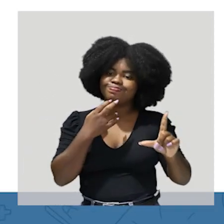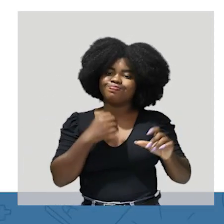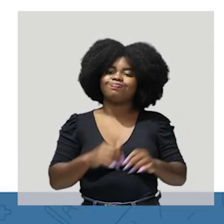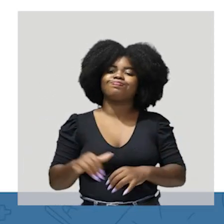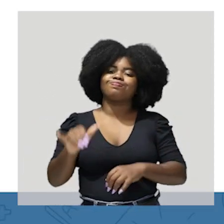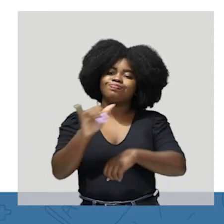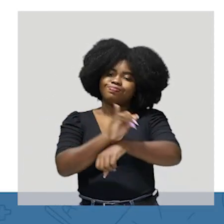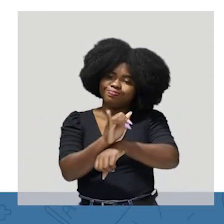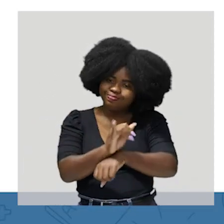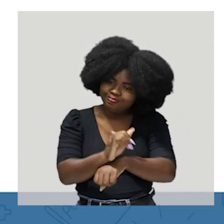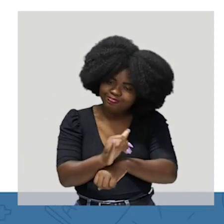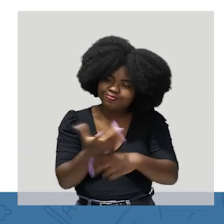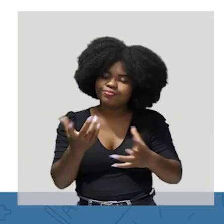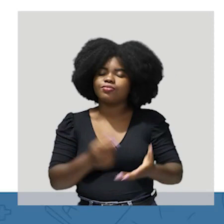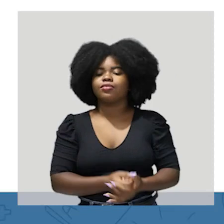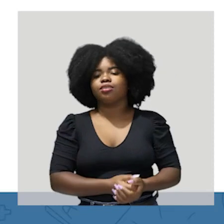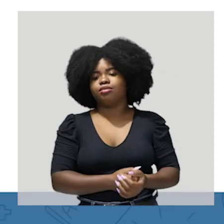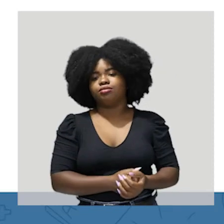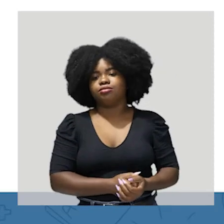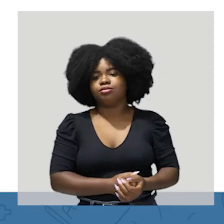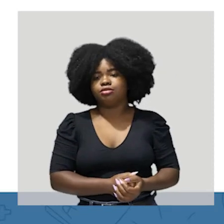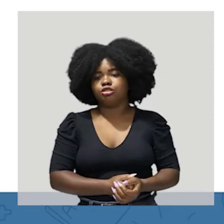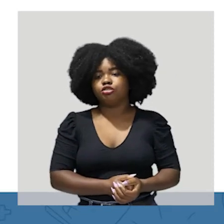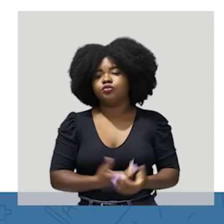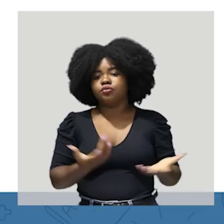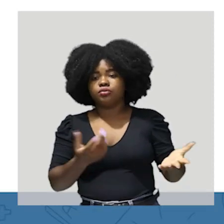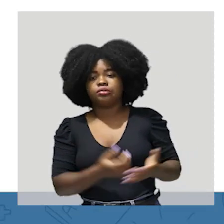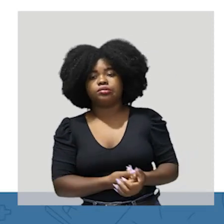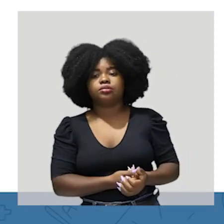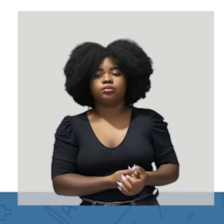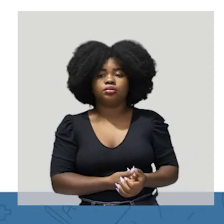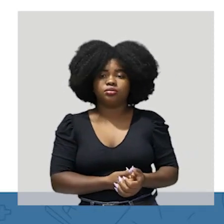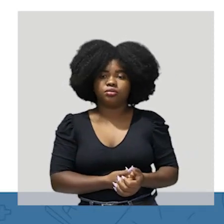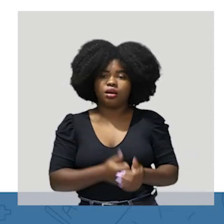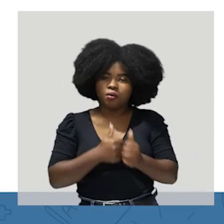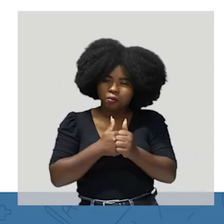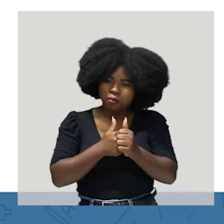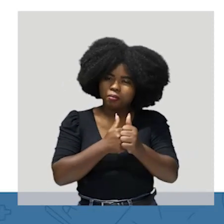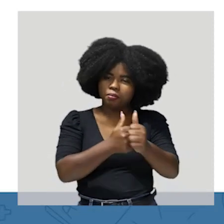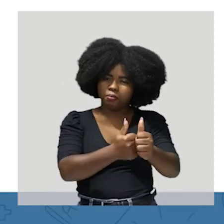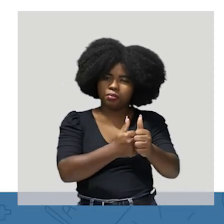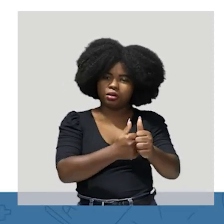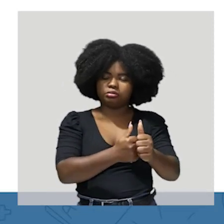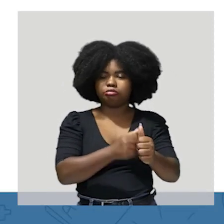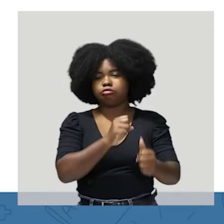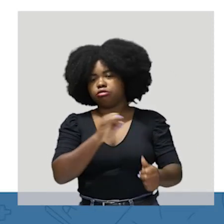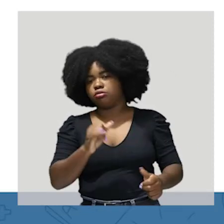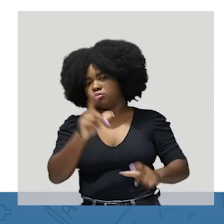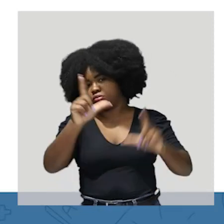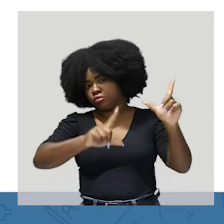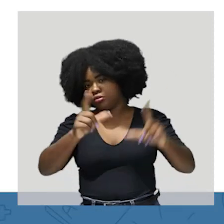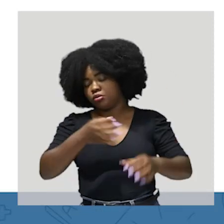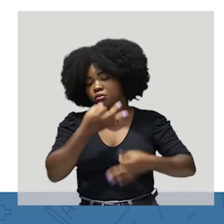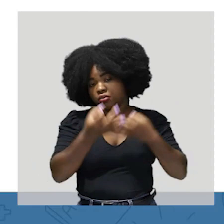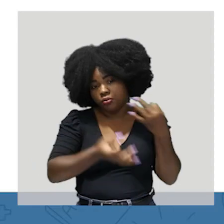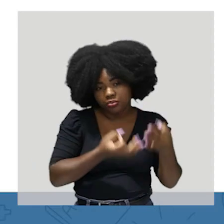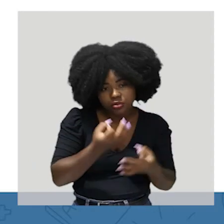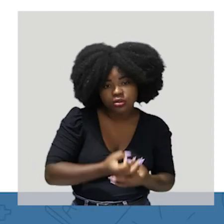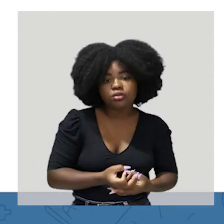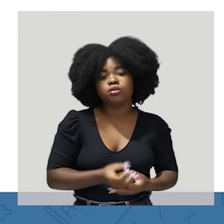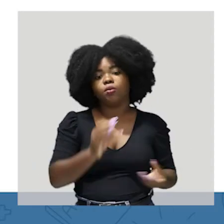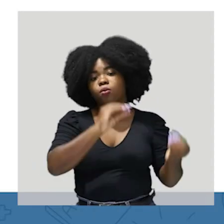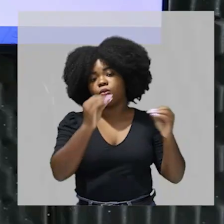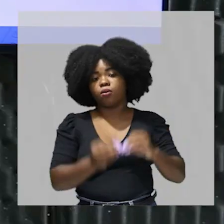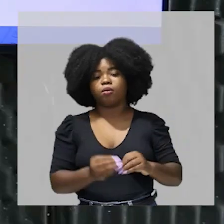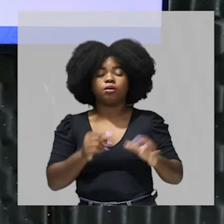YouTube se inscreva né se você está assistindo pela TV lá você pode fazer seus comentários deixar suas perguntas